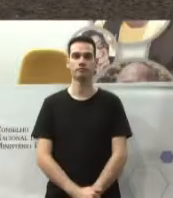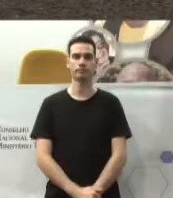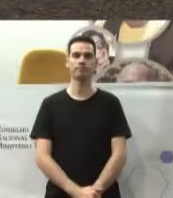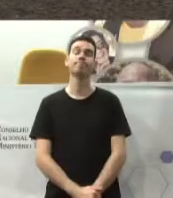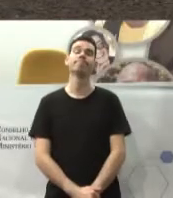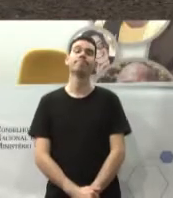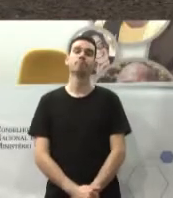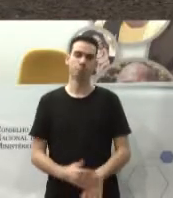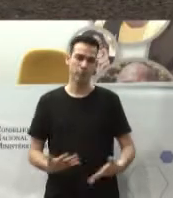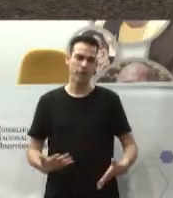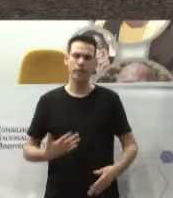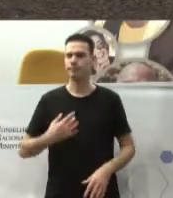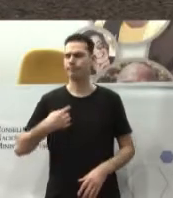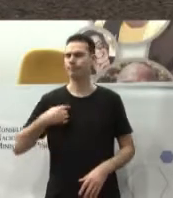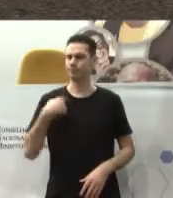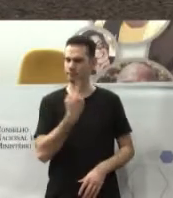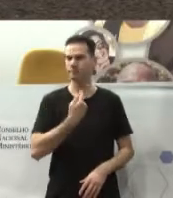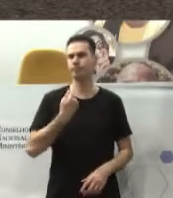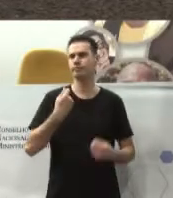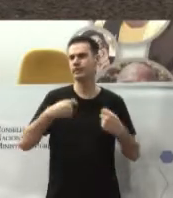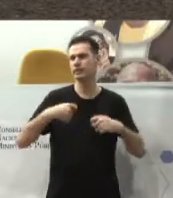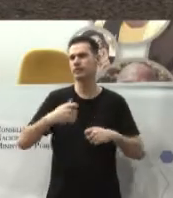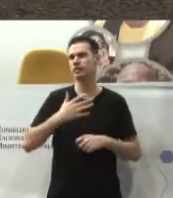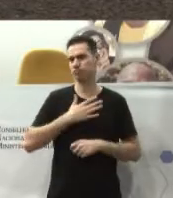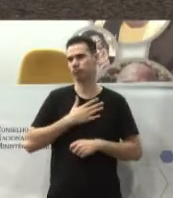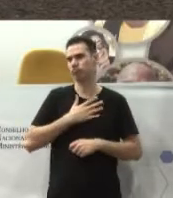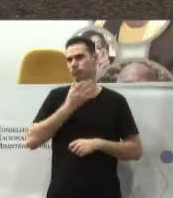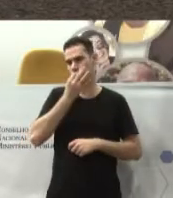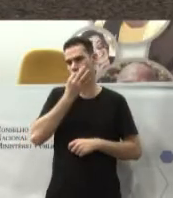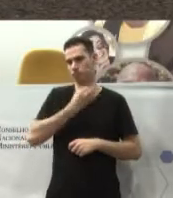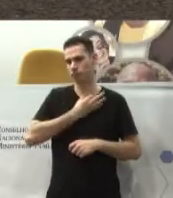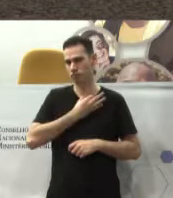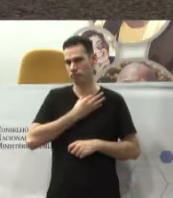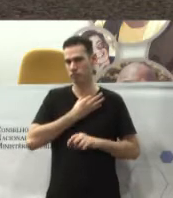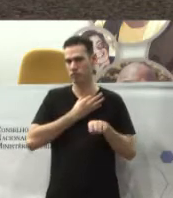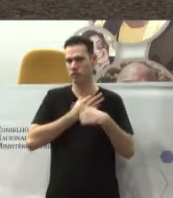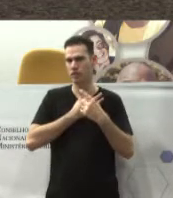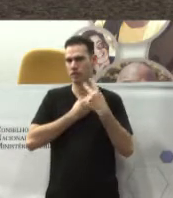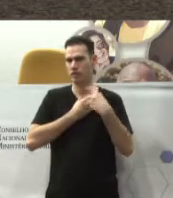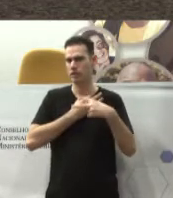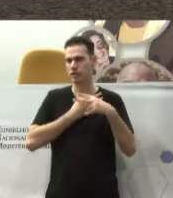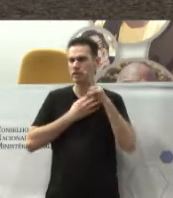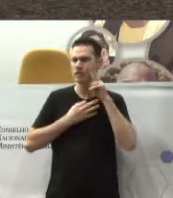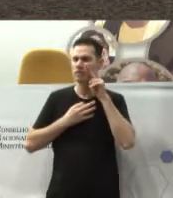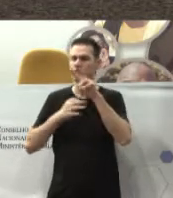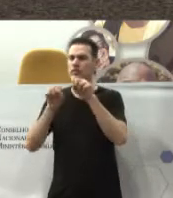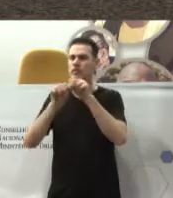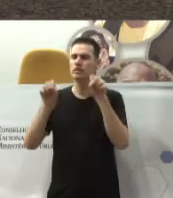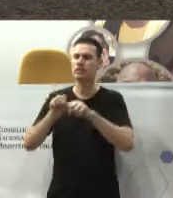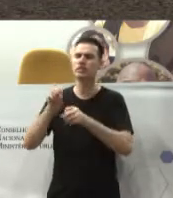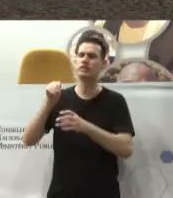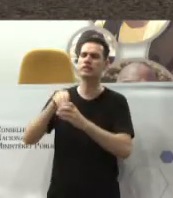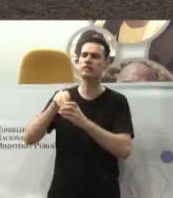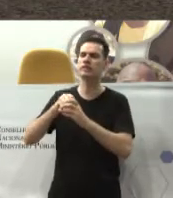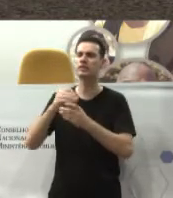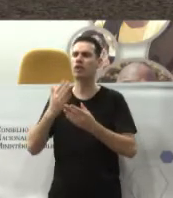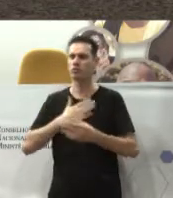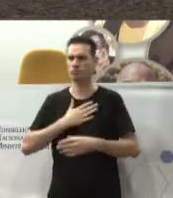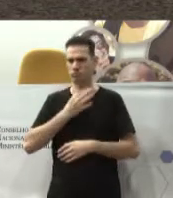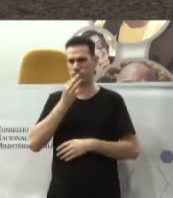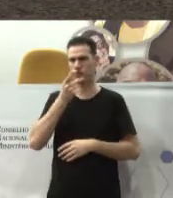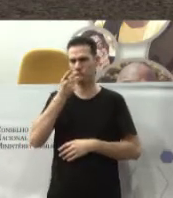Bem, a gente precisa, creio eu, ter um olhar interno para nós do Ministério Público. E a minha fala, que é